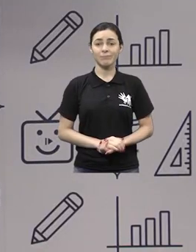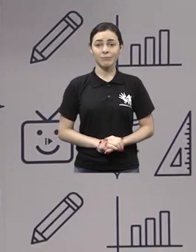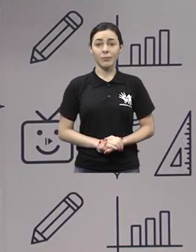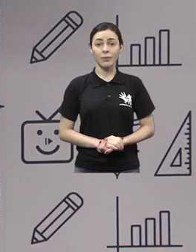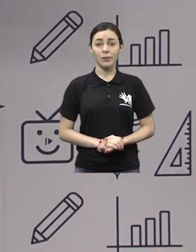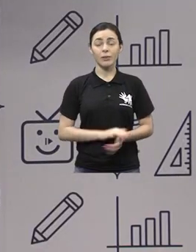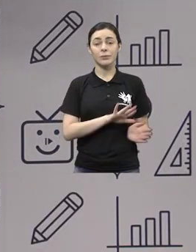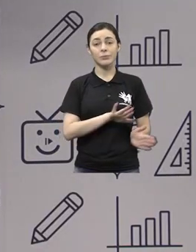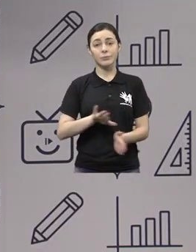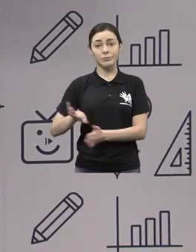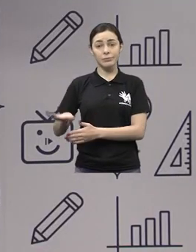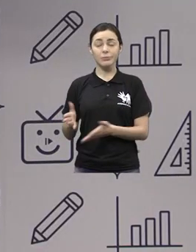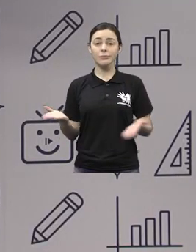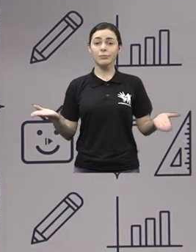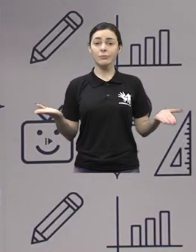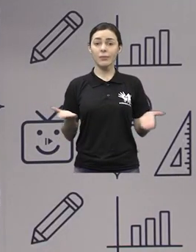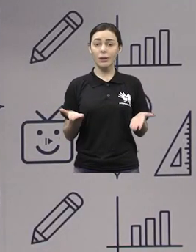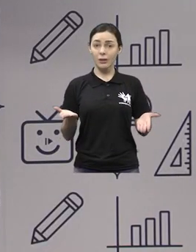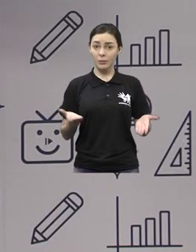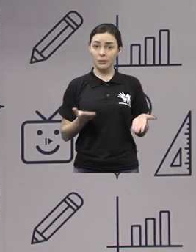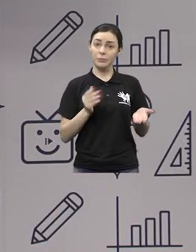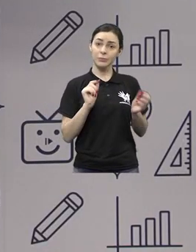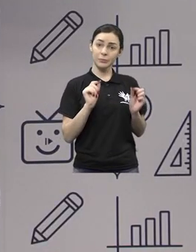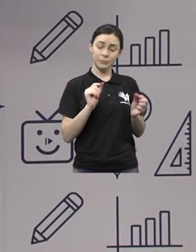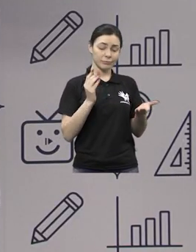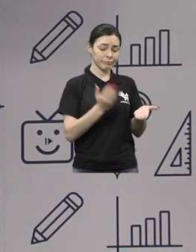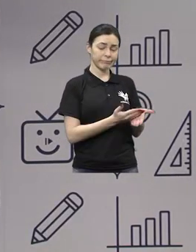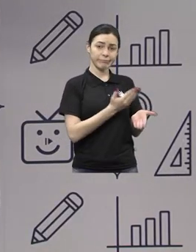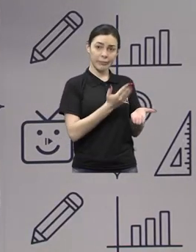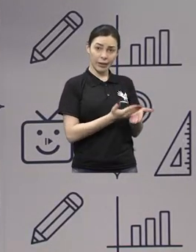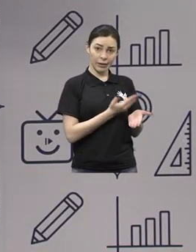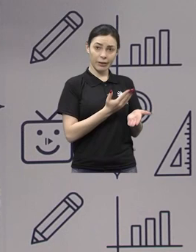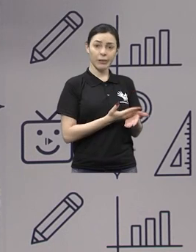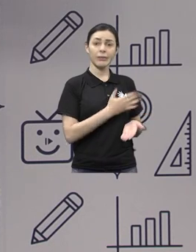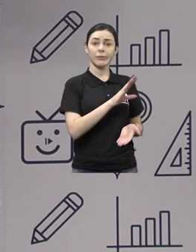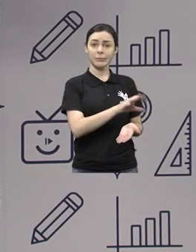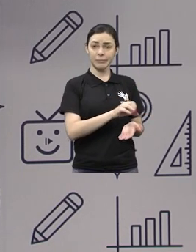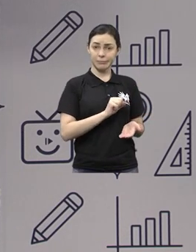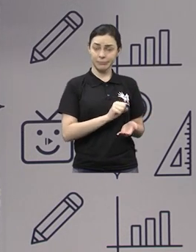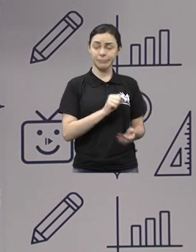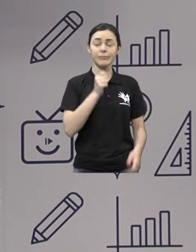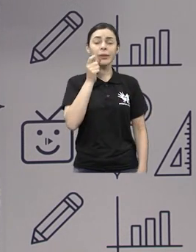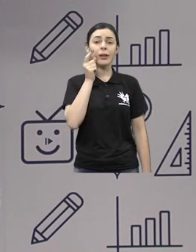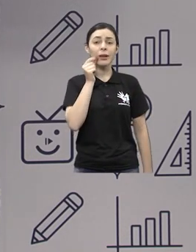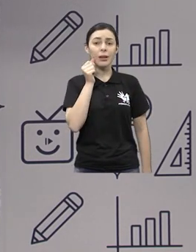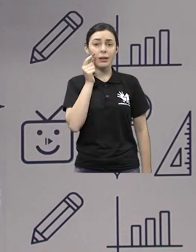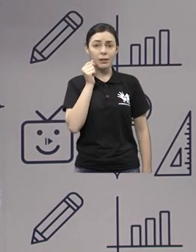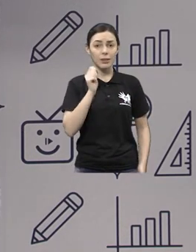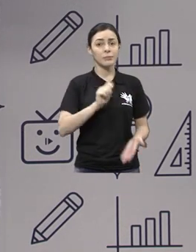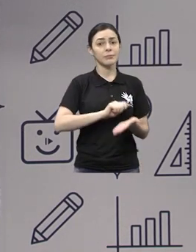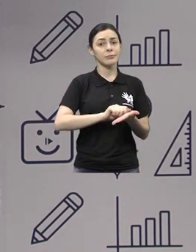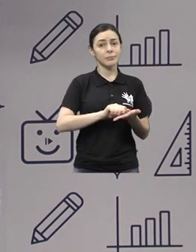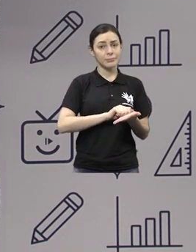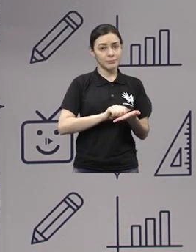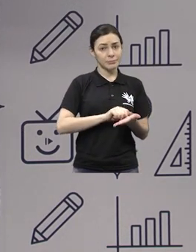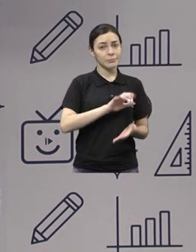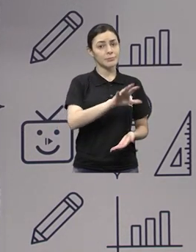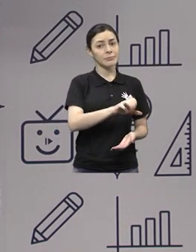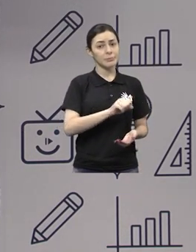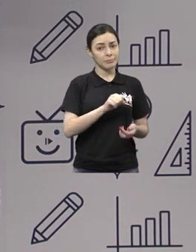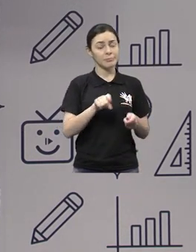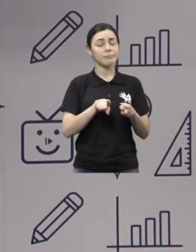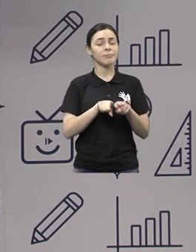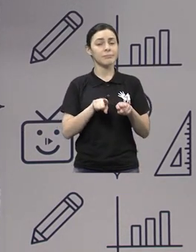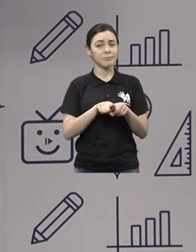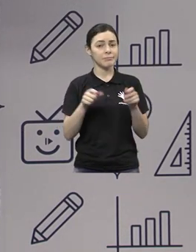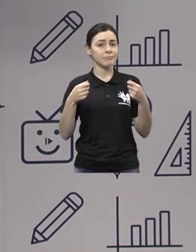deixaram. Agora, nós iremos pegar o nosso caderno, o nosso lápis e